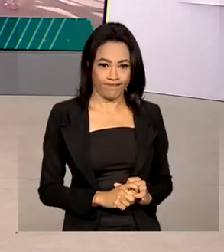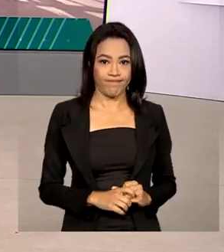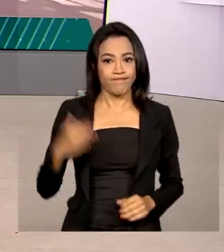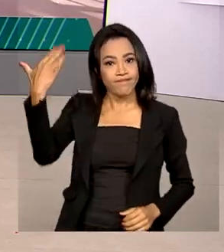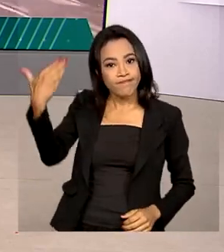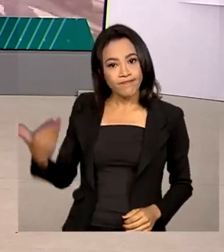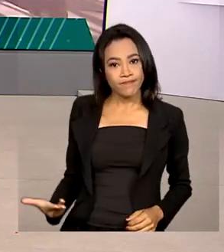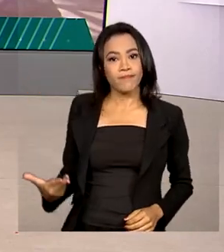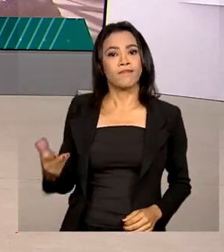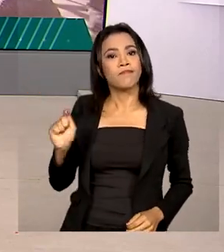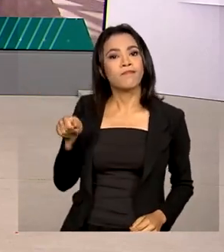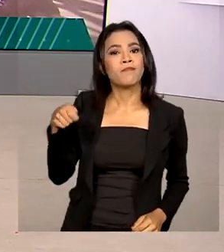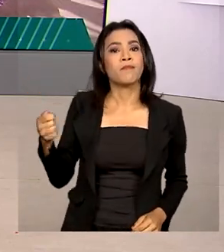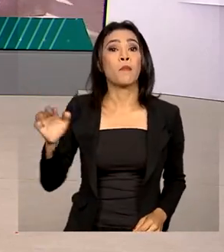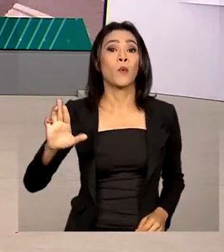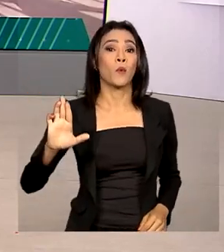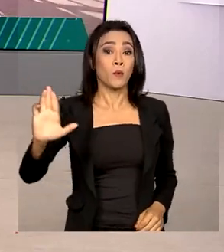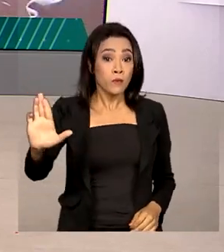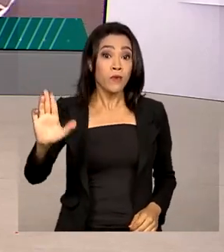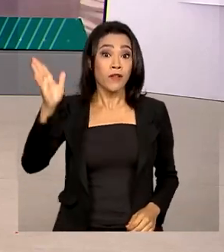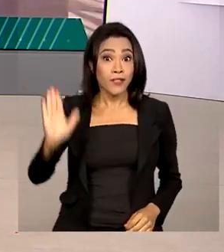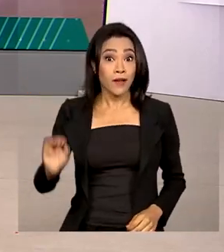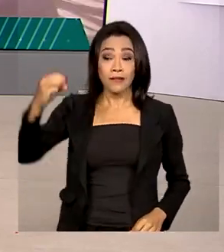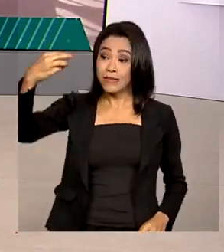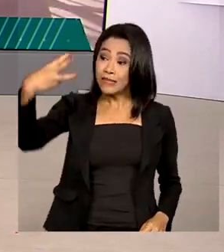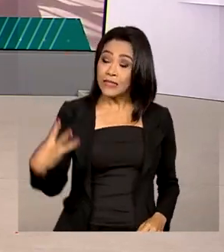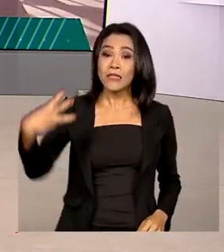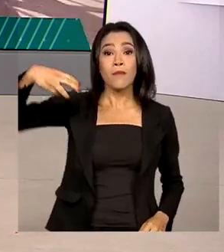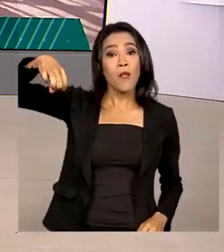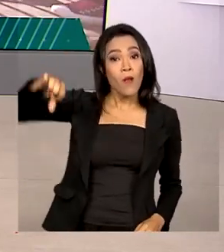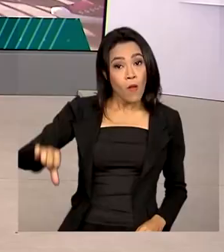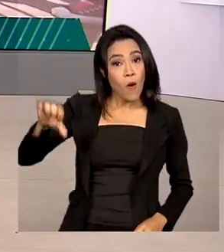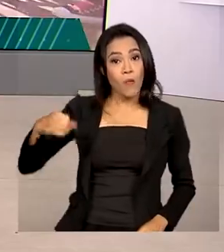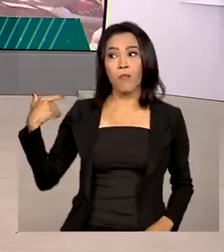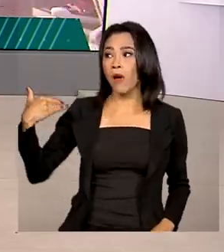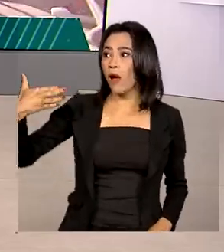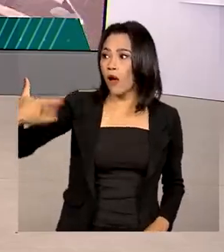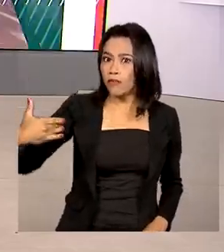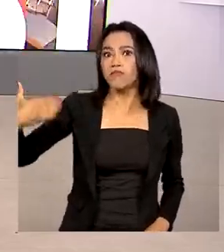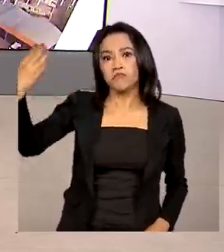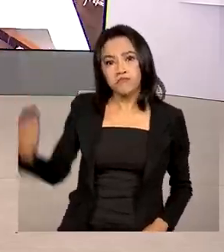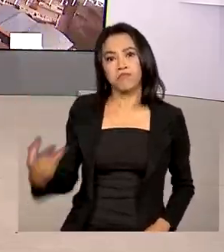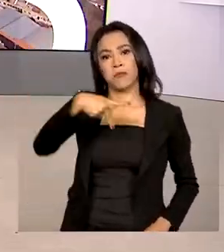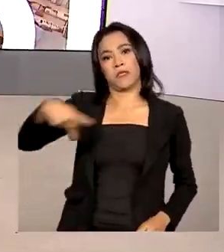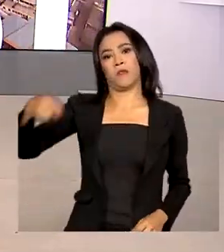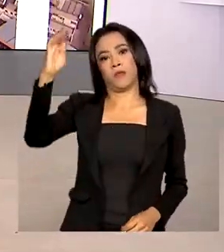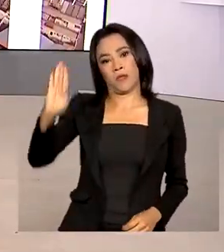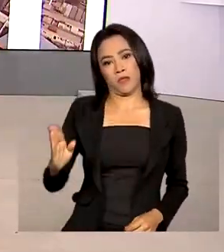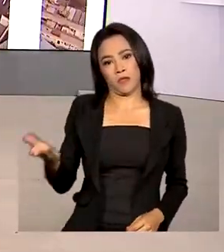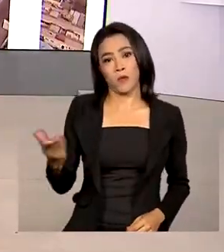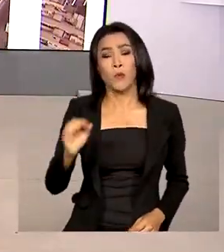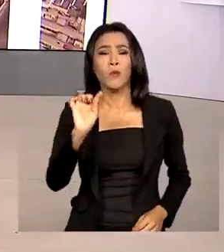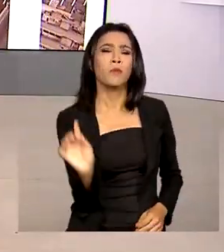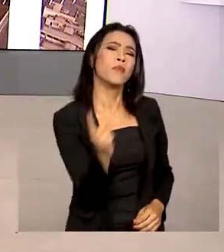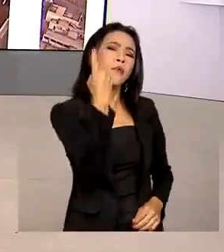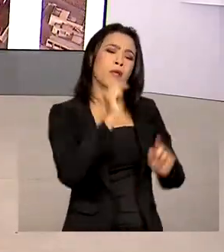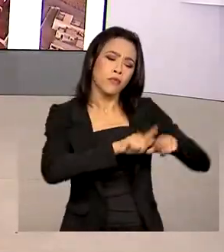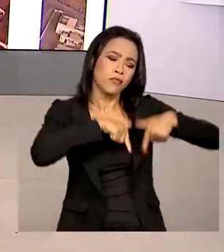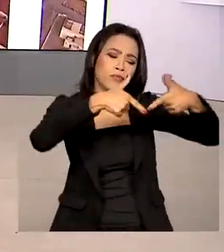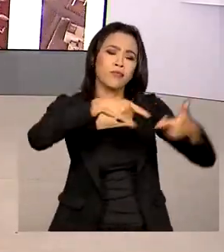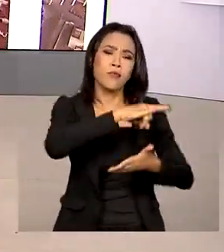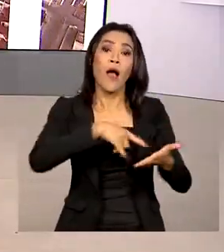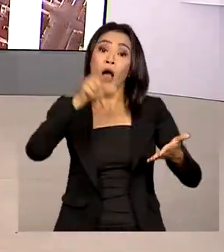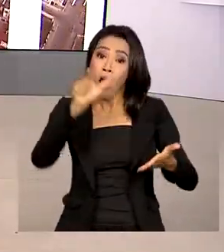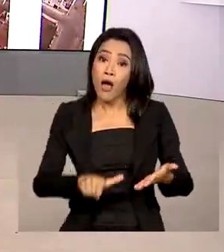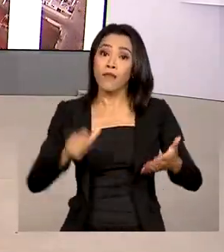Luiz Inácio Lula da Silva tomou posse como 39º presidente do Brasil. O primeiro ato oficial foi no plenário da Câmara